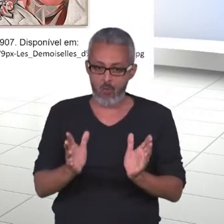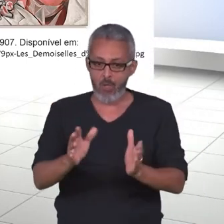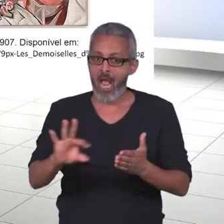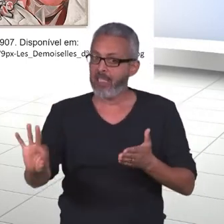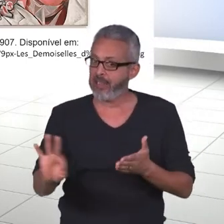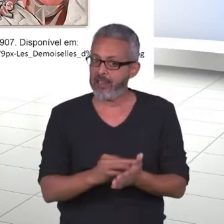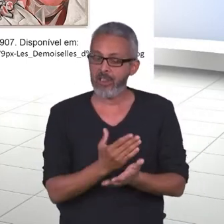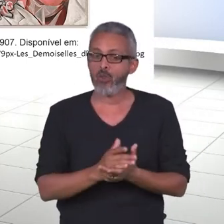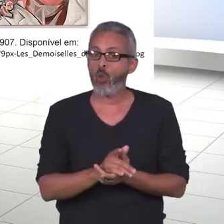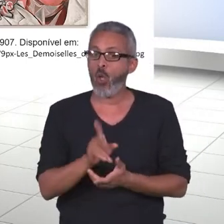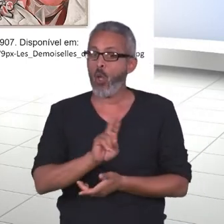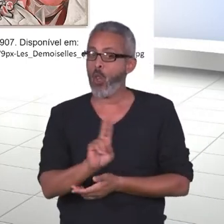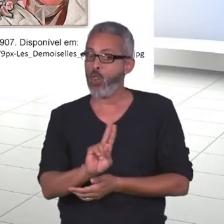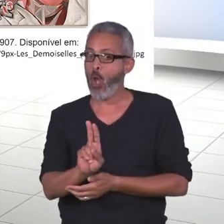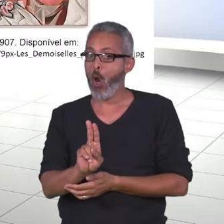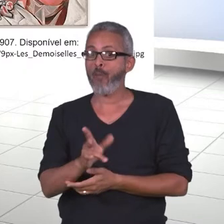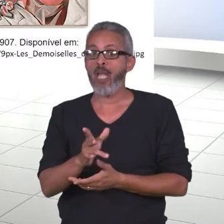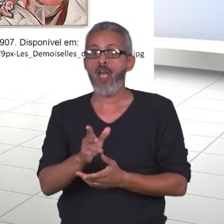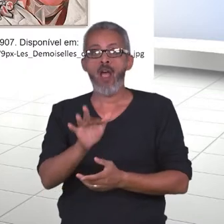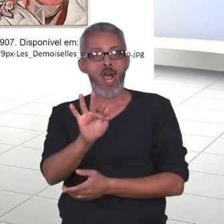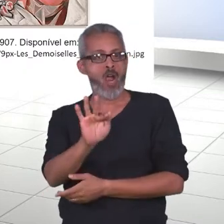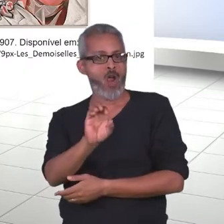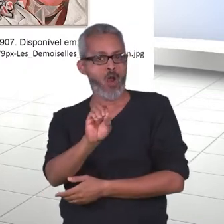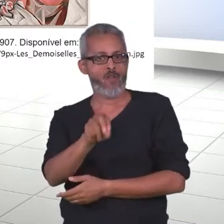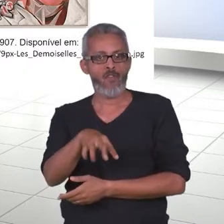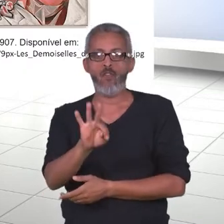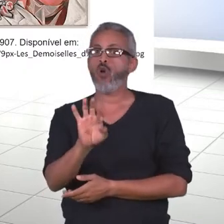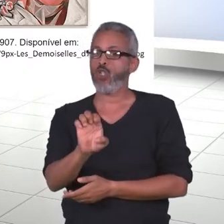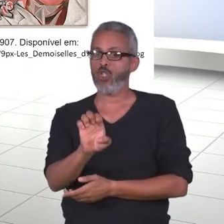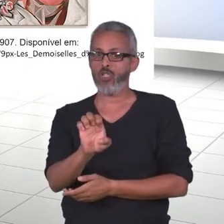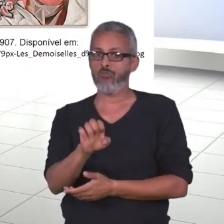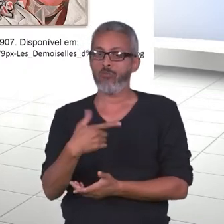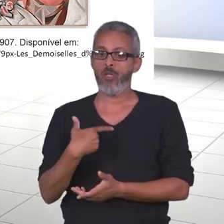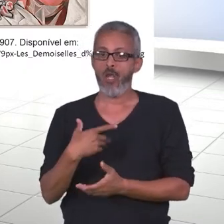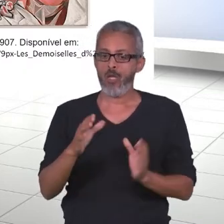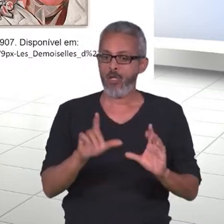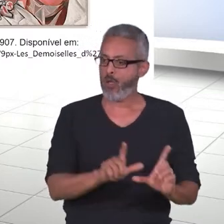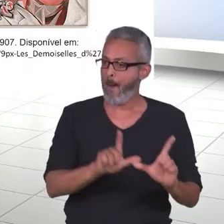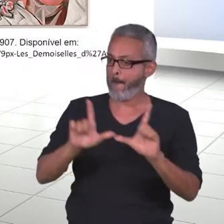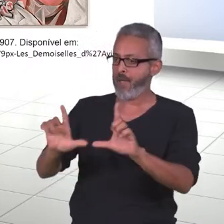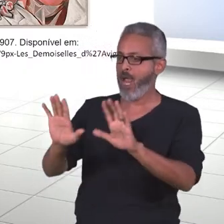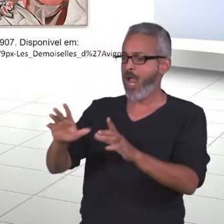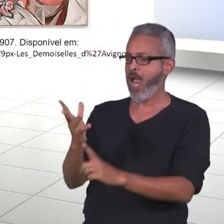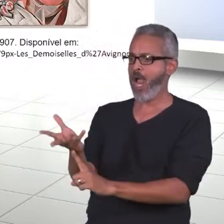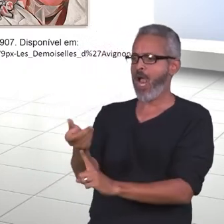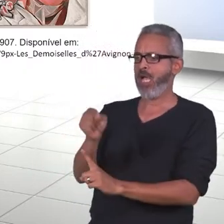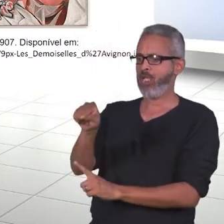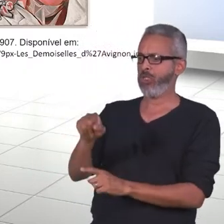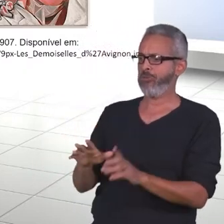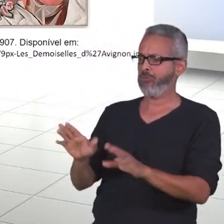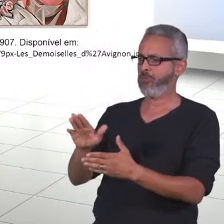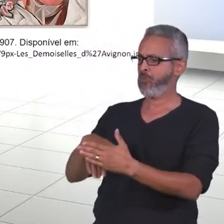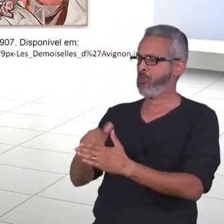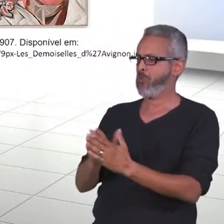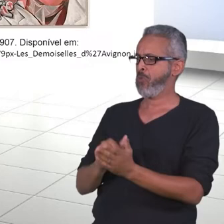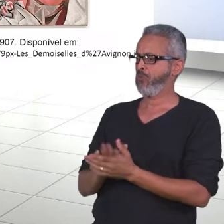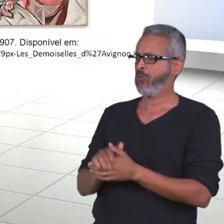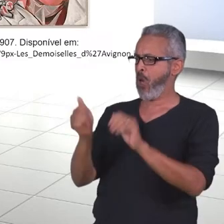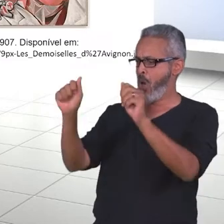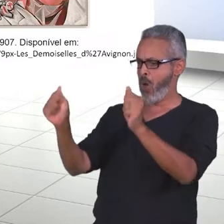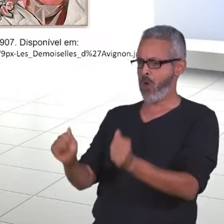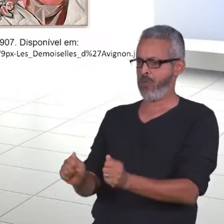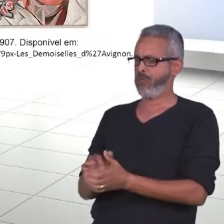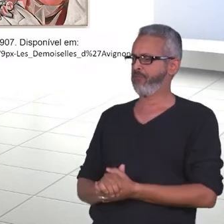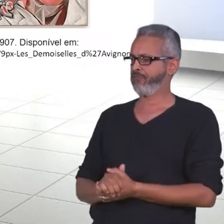está sentada possui o nariz torto e os olhos desalinhados, evidenciando a quebra da